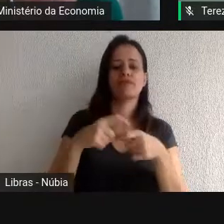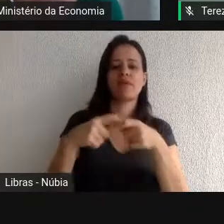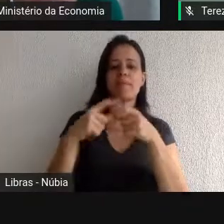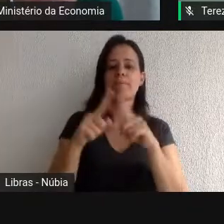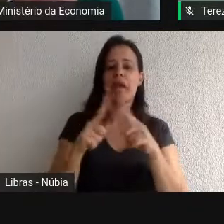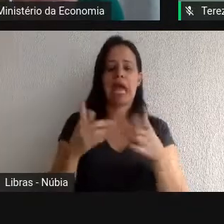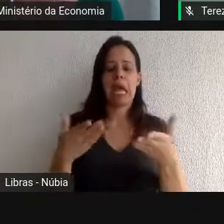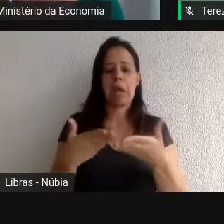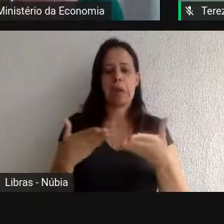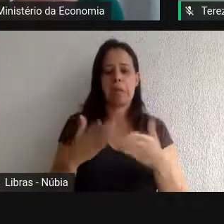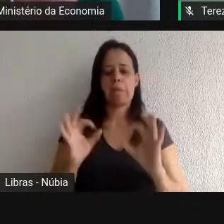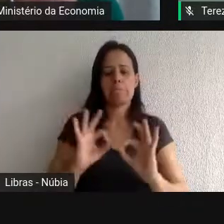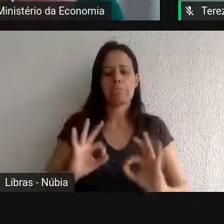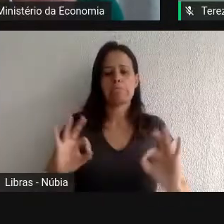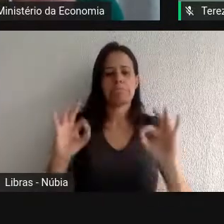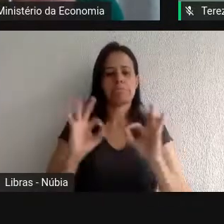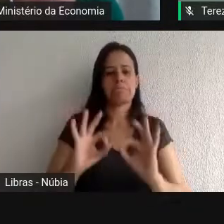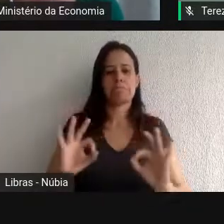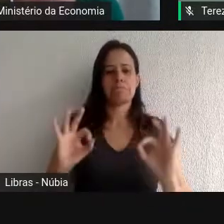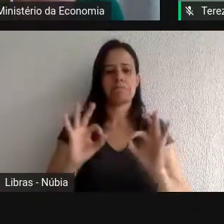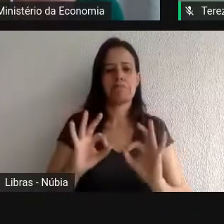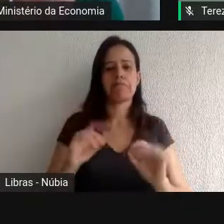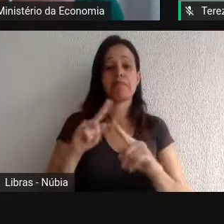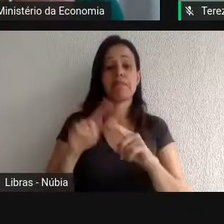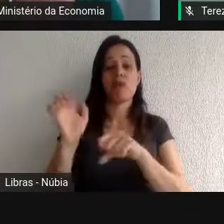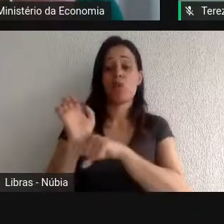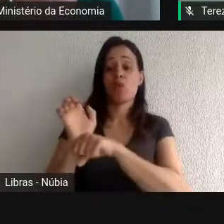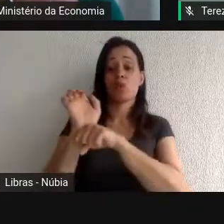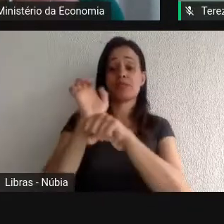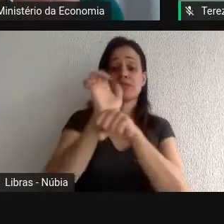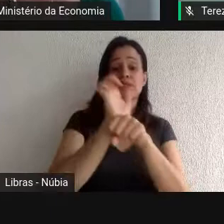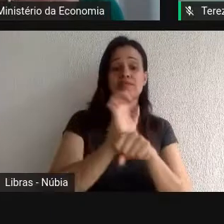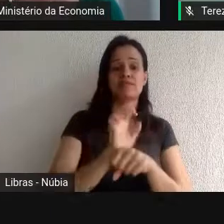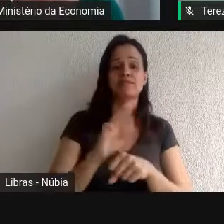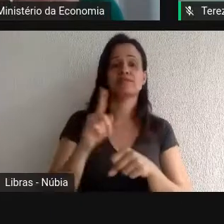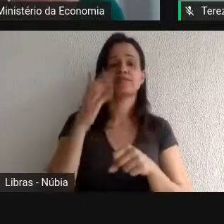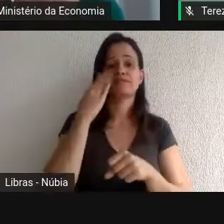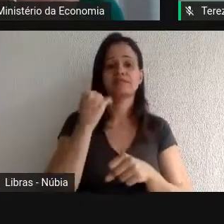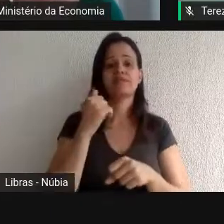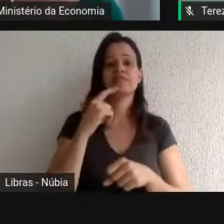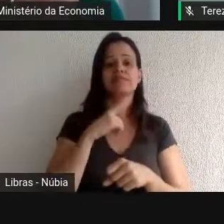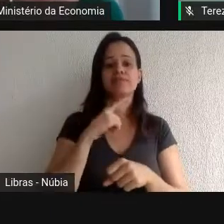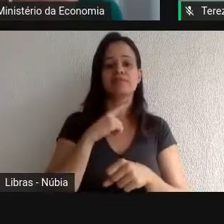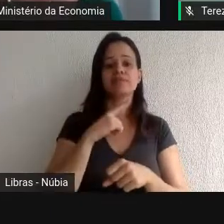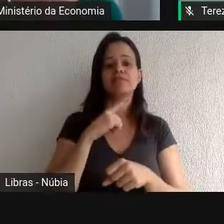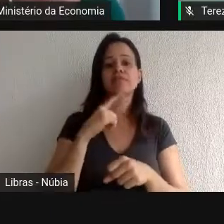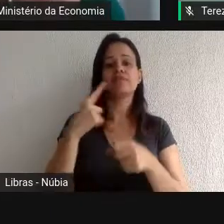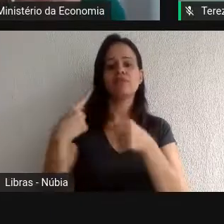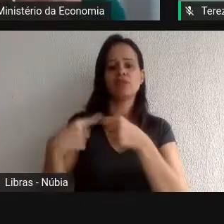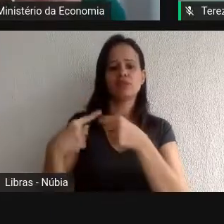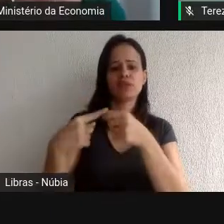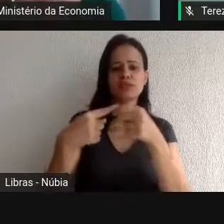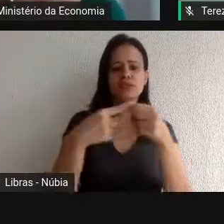risco atualmente. Agora, nos estados, a gente recebe relatos de forte pressão, estados e municípios,